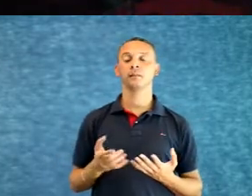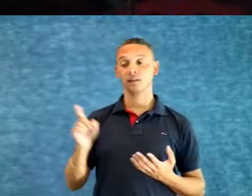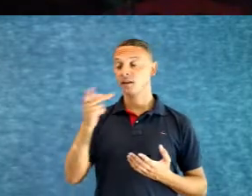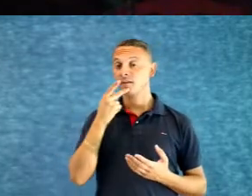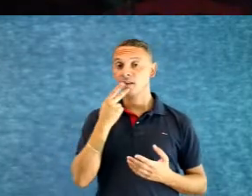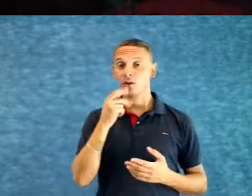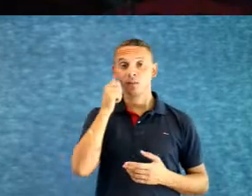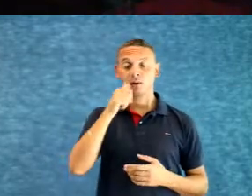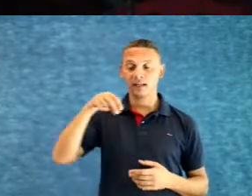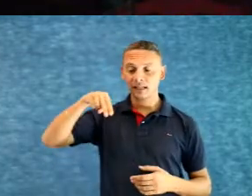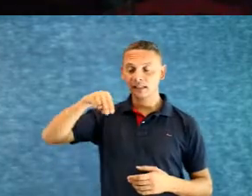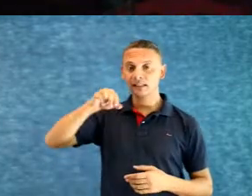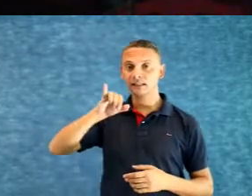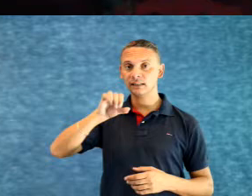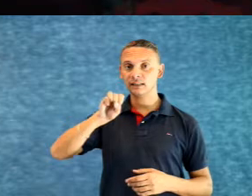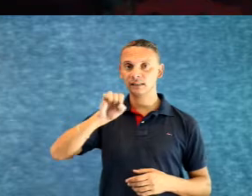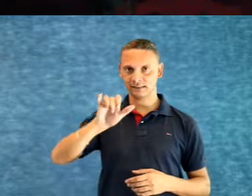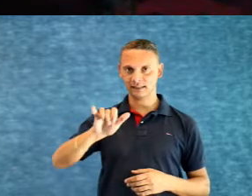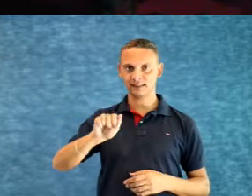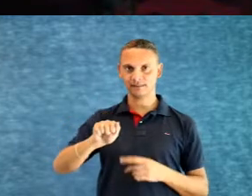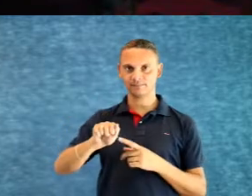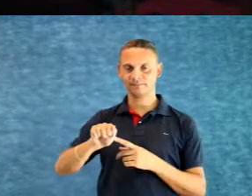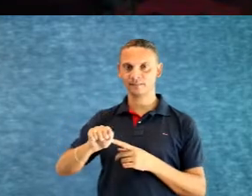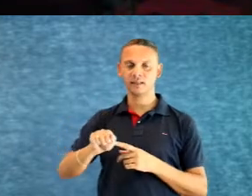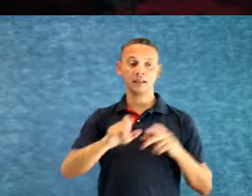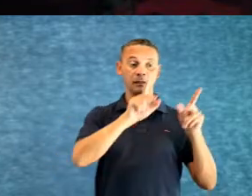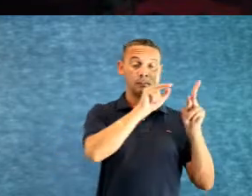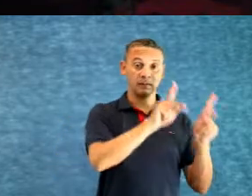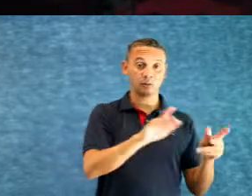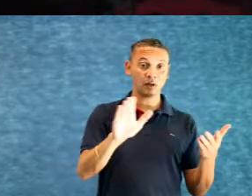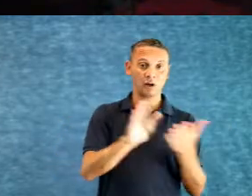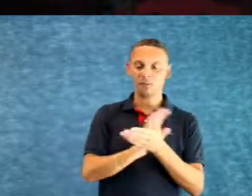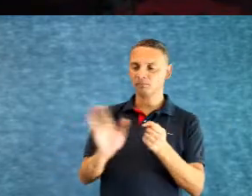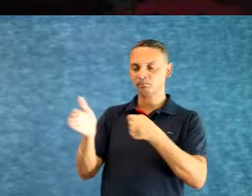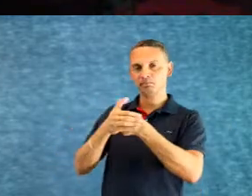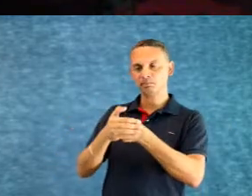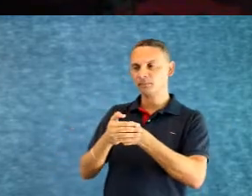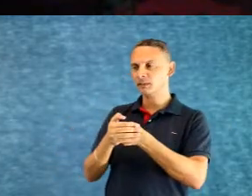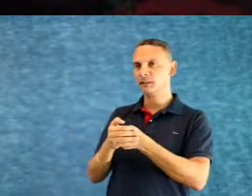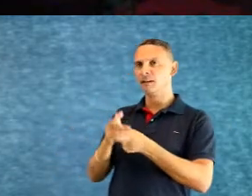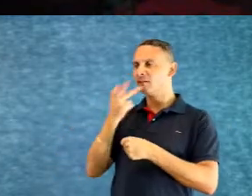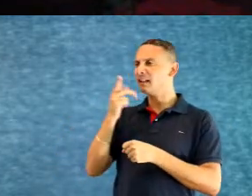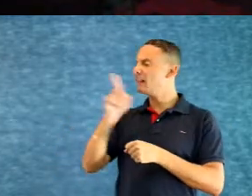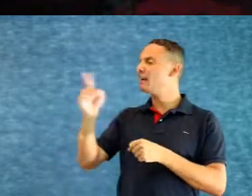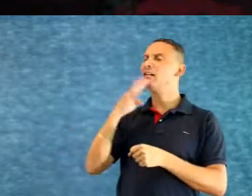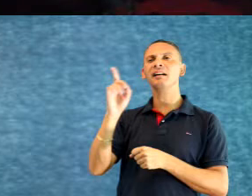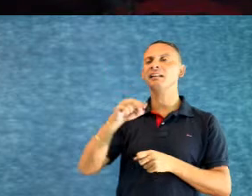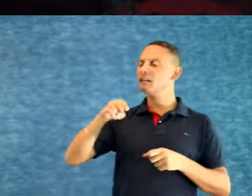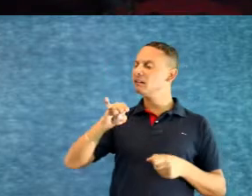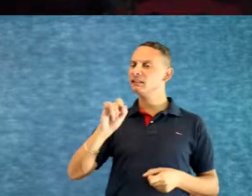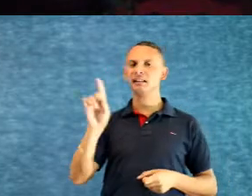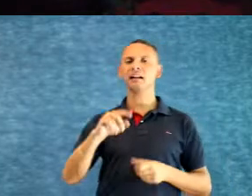admiravam Nízia Floresta. Henrique Castriciano, por exemplo, um intelectual da terra, tinha admiração por Nízia.